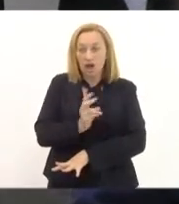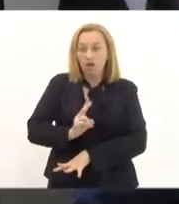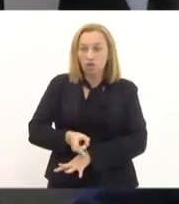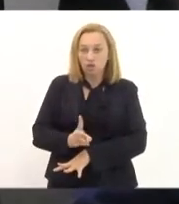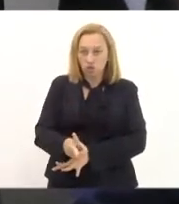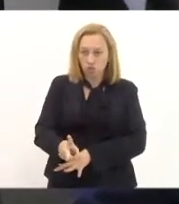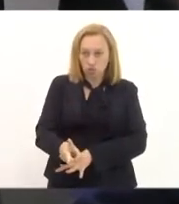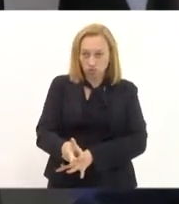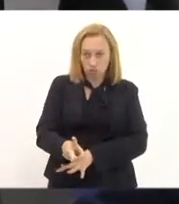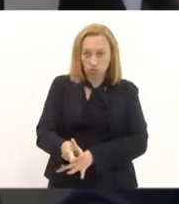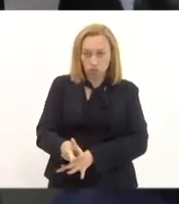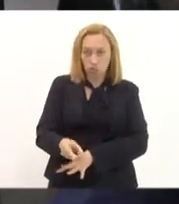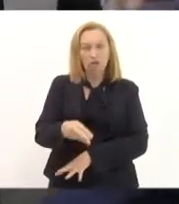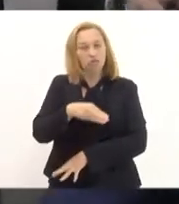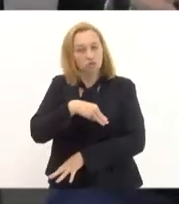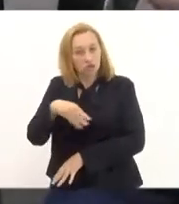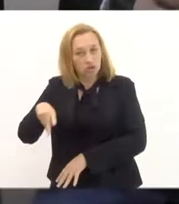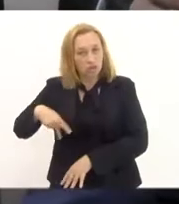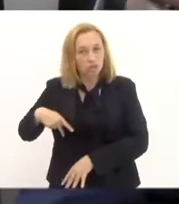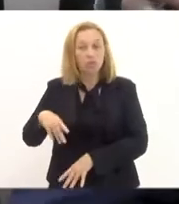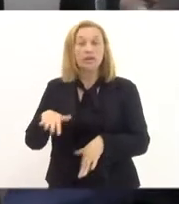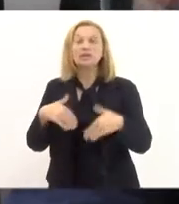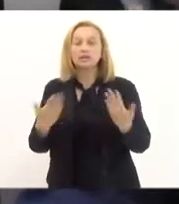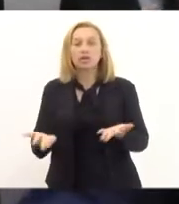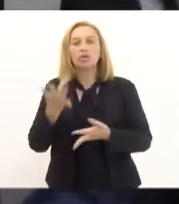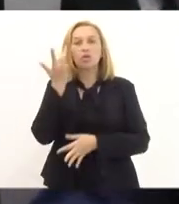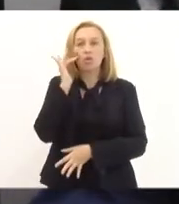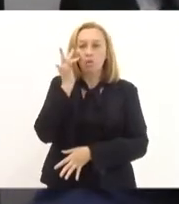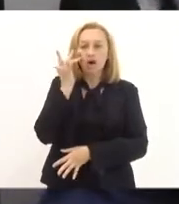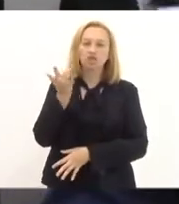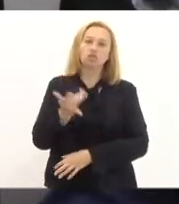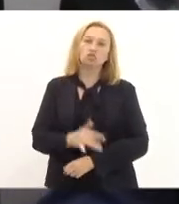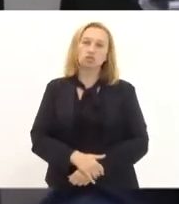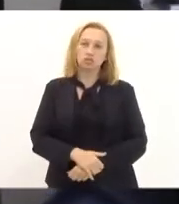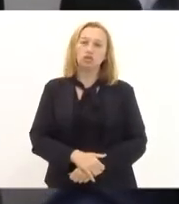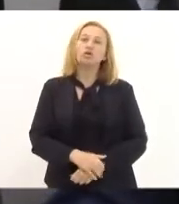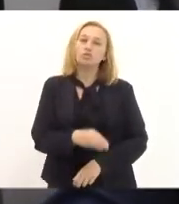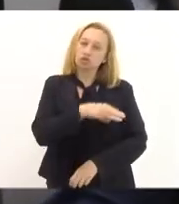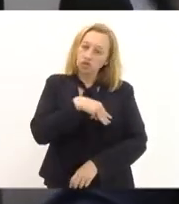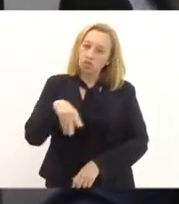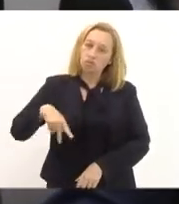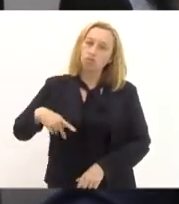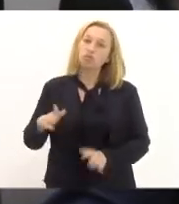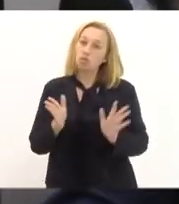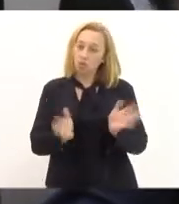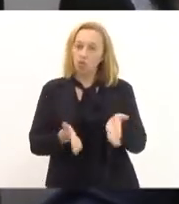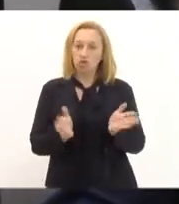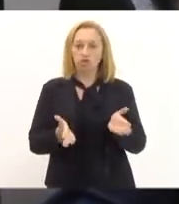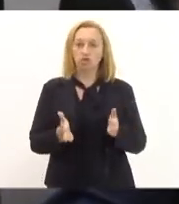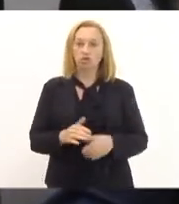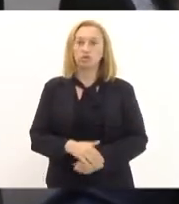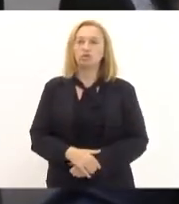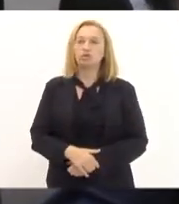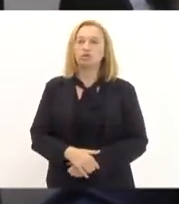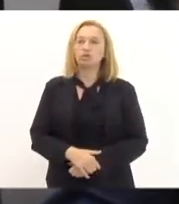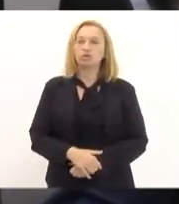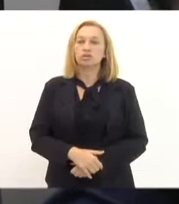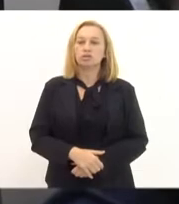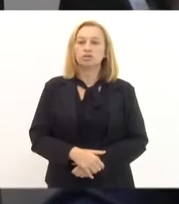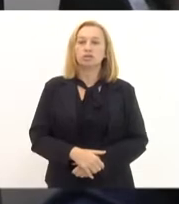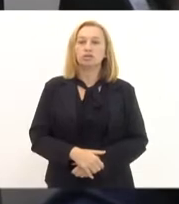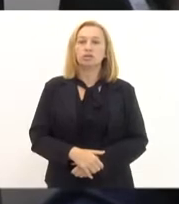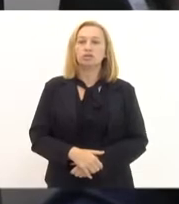disso desemboca no Ministério Público Então acho que sobretudo Ministério Público hoje tem uma ferramenta